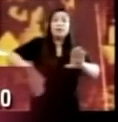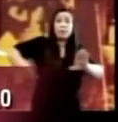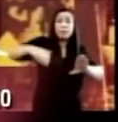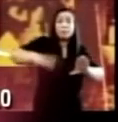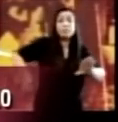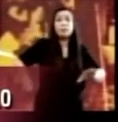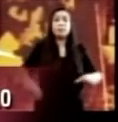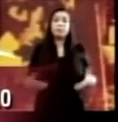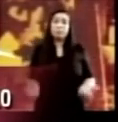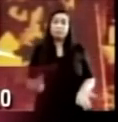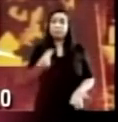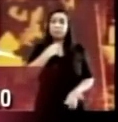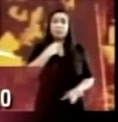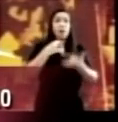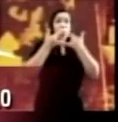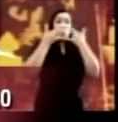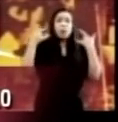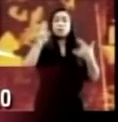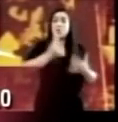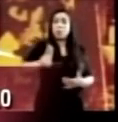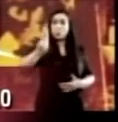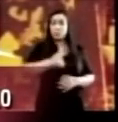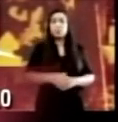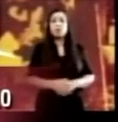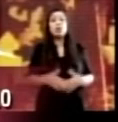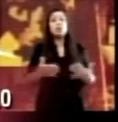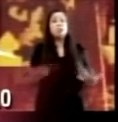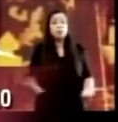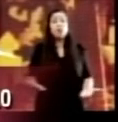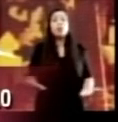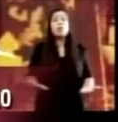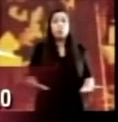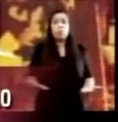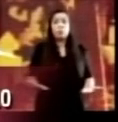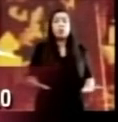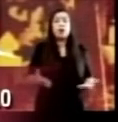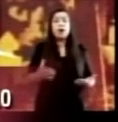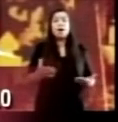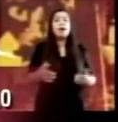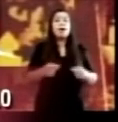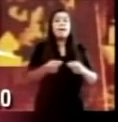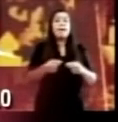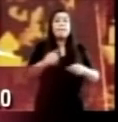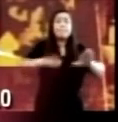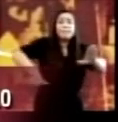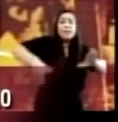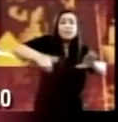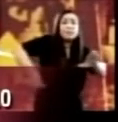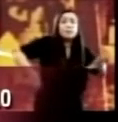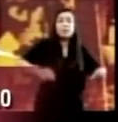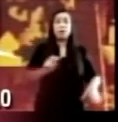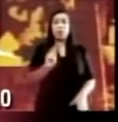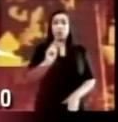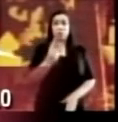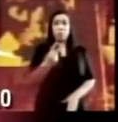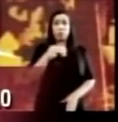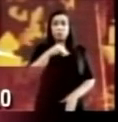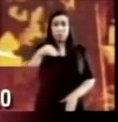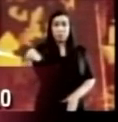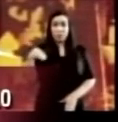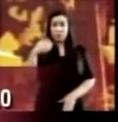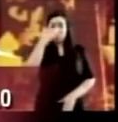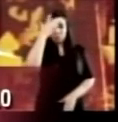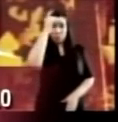obviamente, não dá para se utilizar máscara, então tem que ser calculado a ocupação da piscina com um distanciamento de 2 metros entre